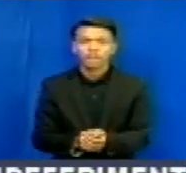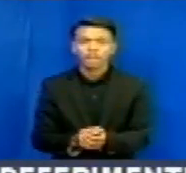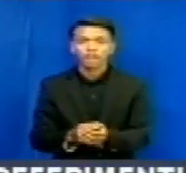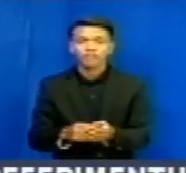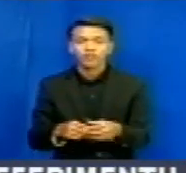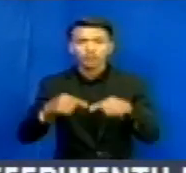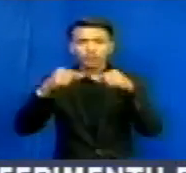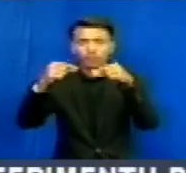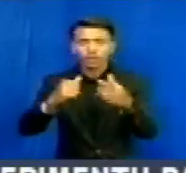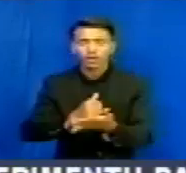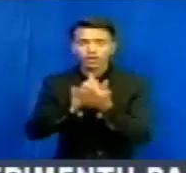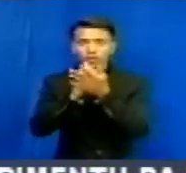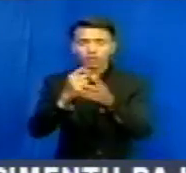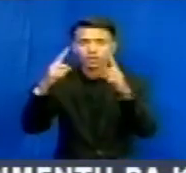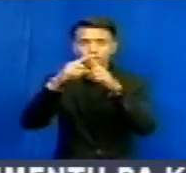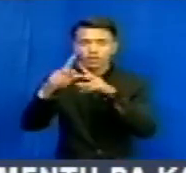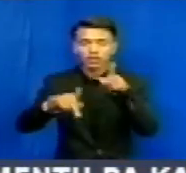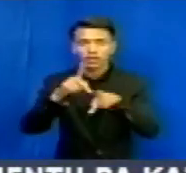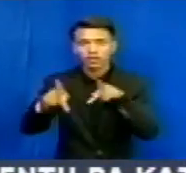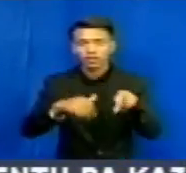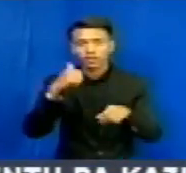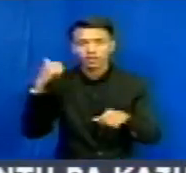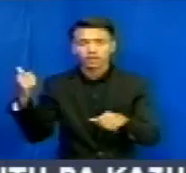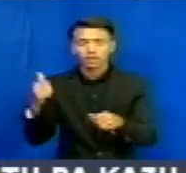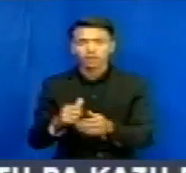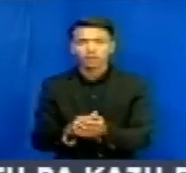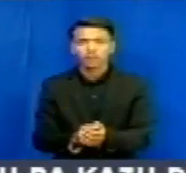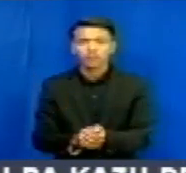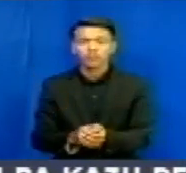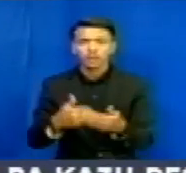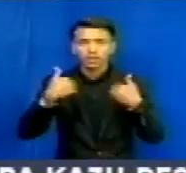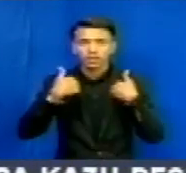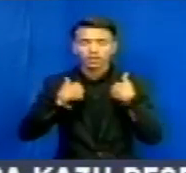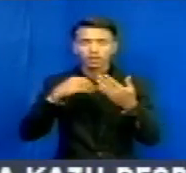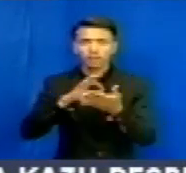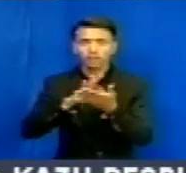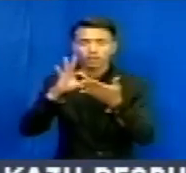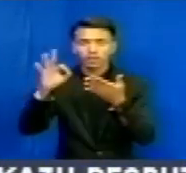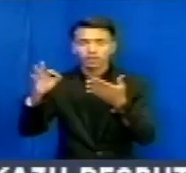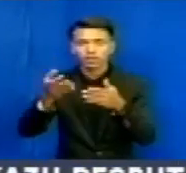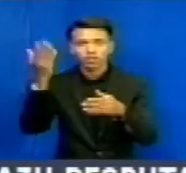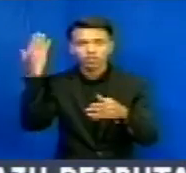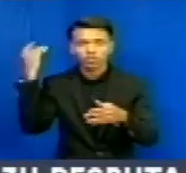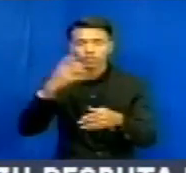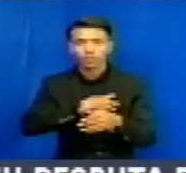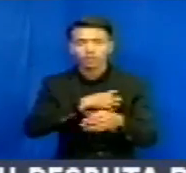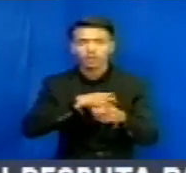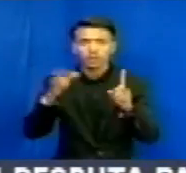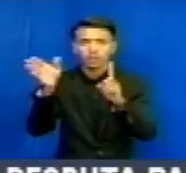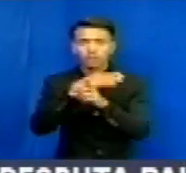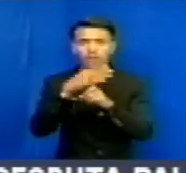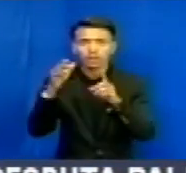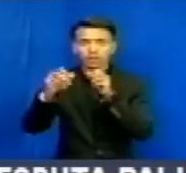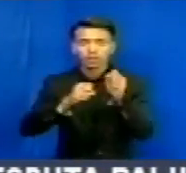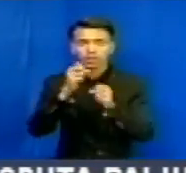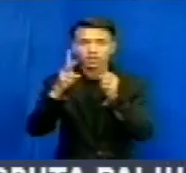for solidariedade ba povo raiselo iha formação uluk polícia bando sociedade